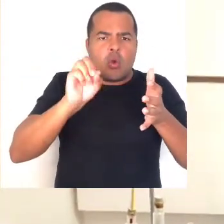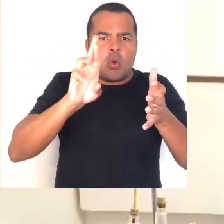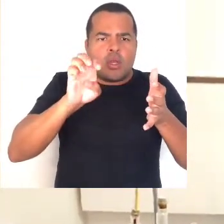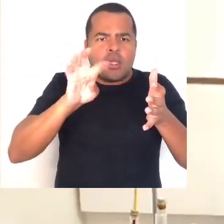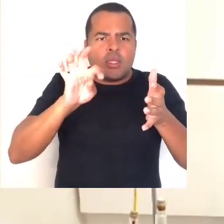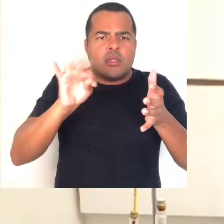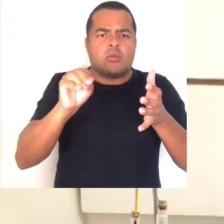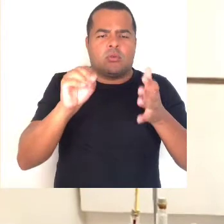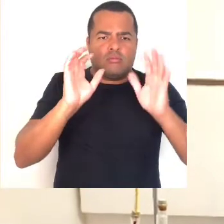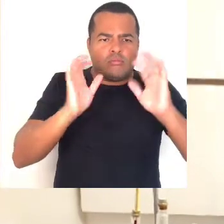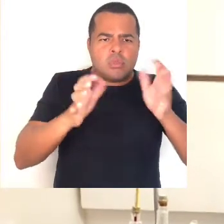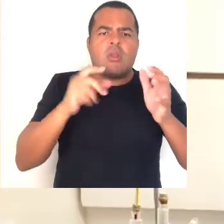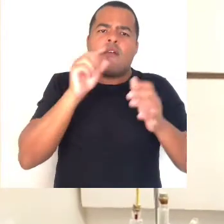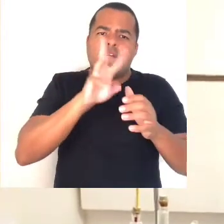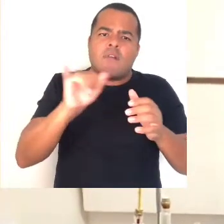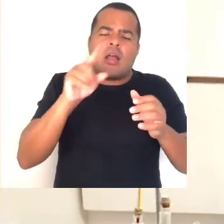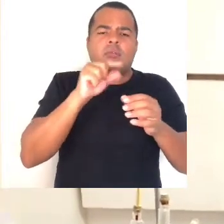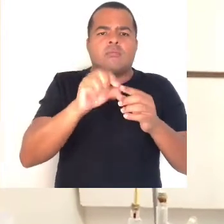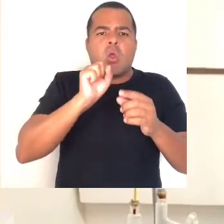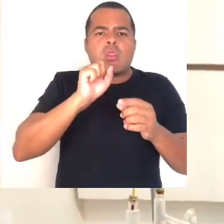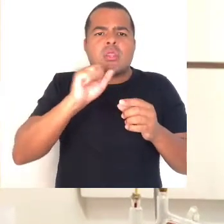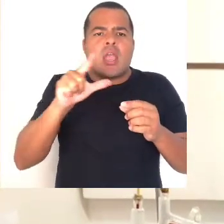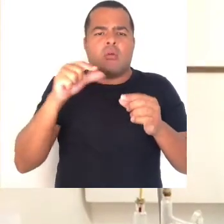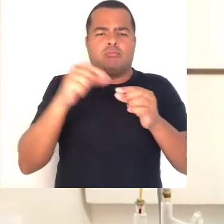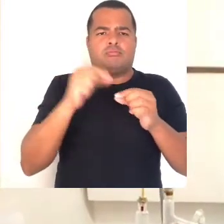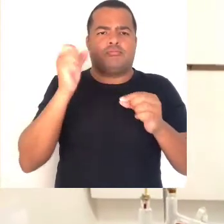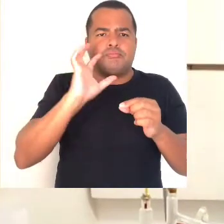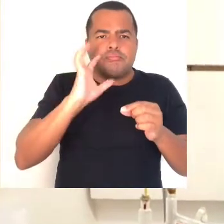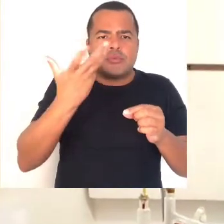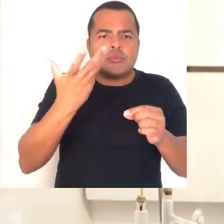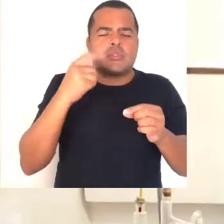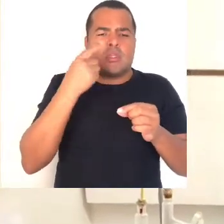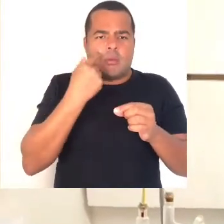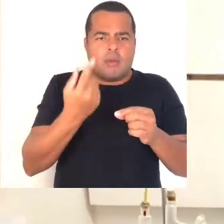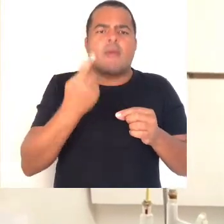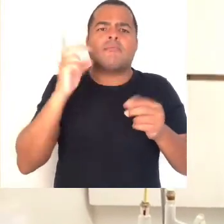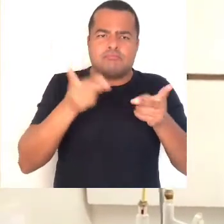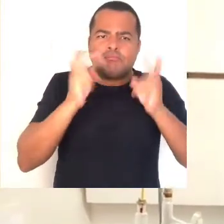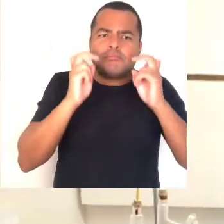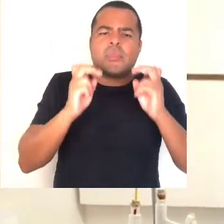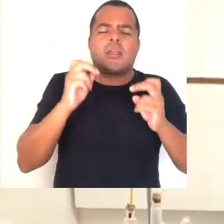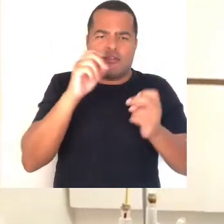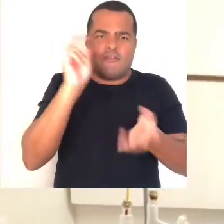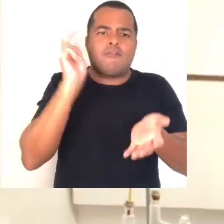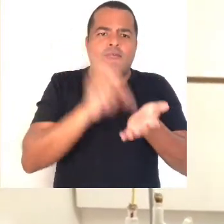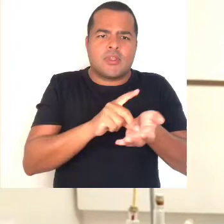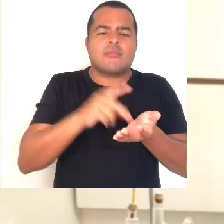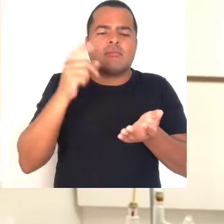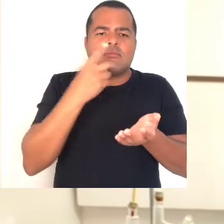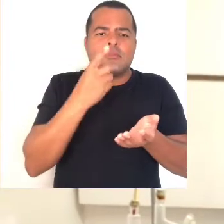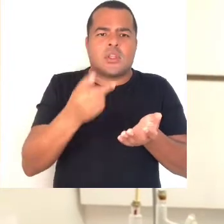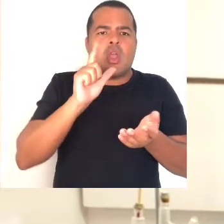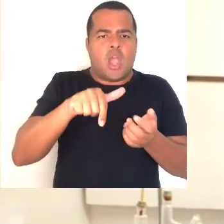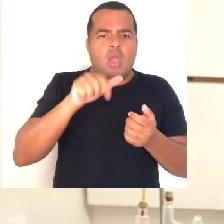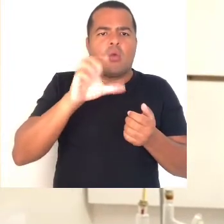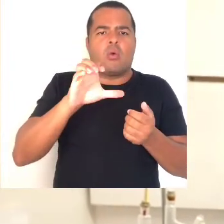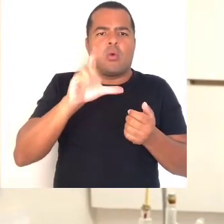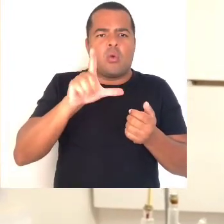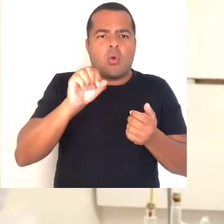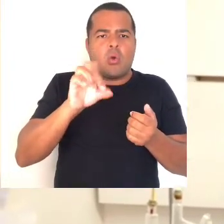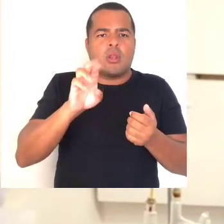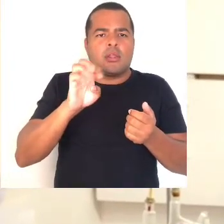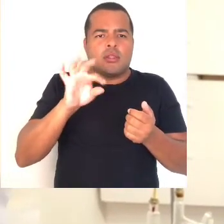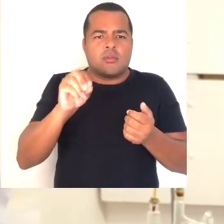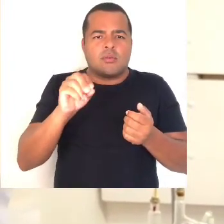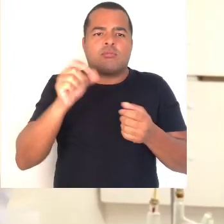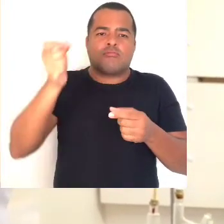Se porventura tiver formado o cloreto, vai formar um sal, um precipitado aqui, um precipitado branco,